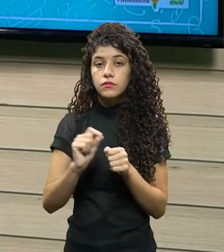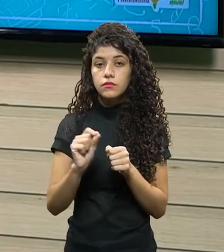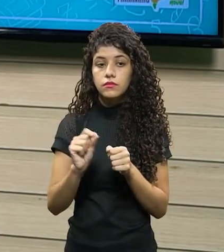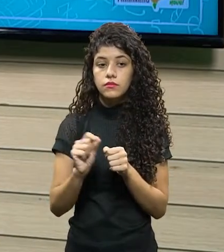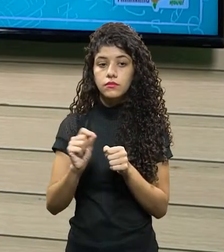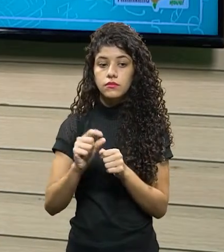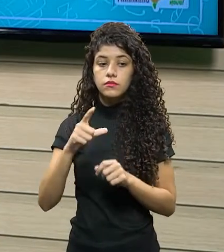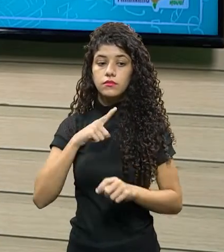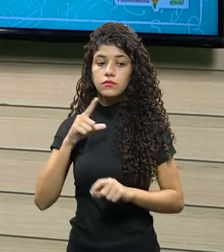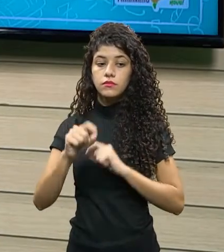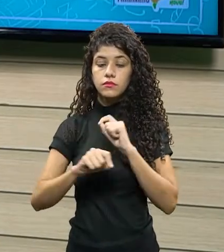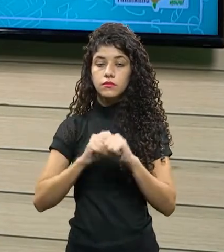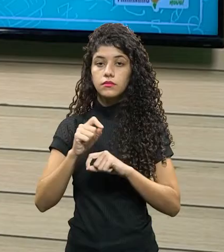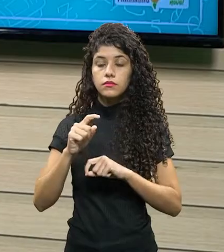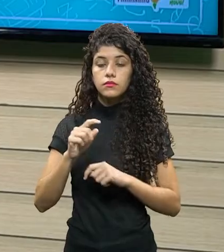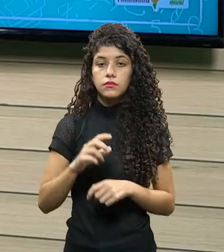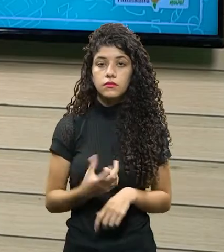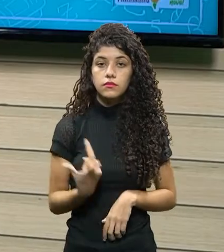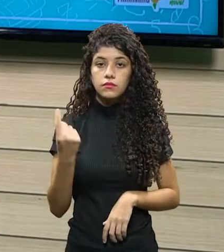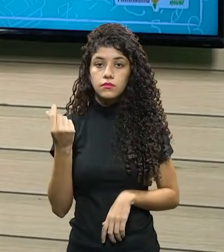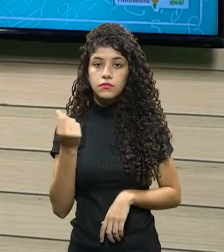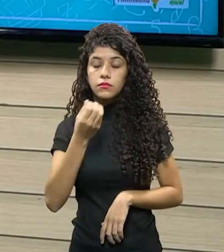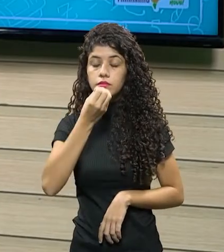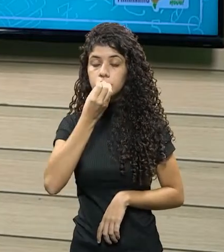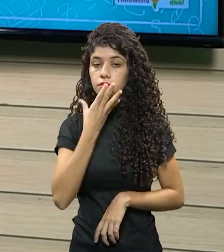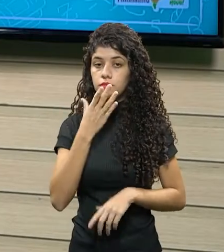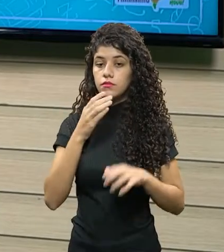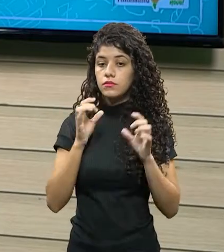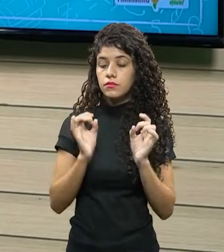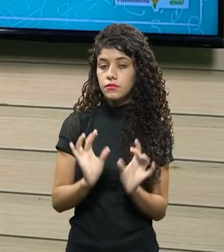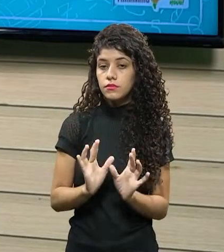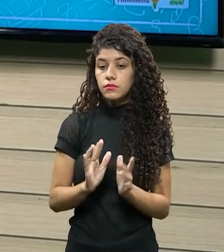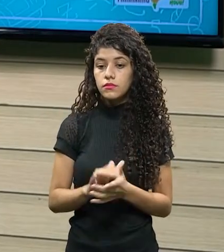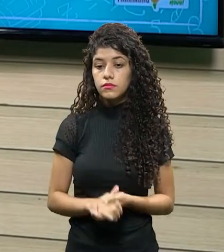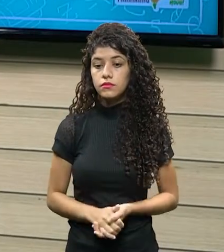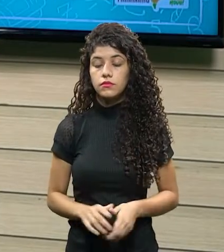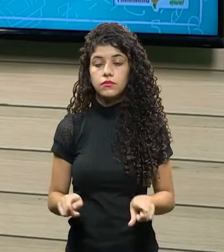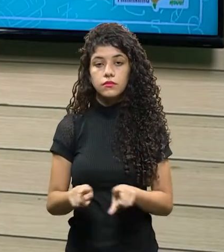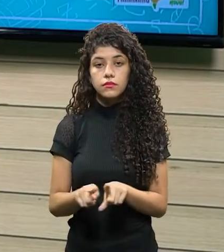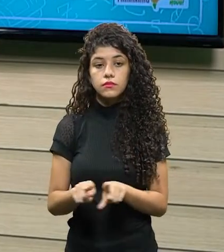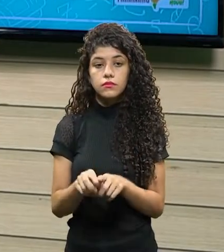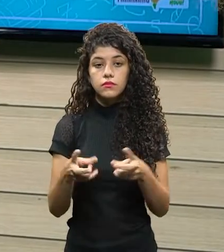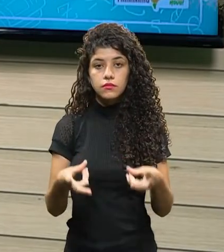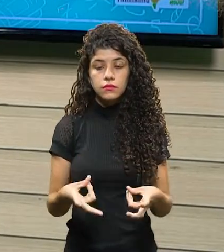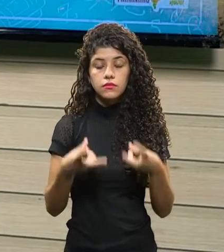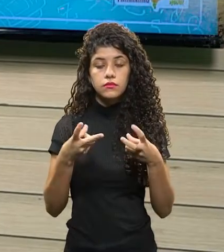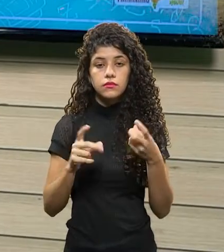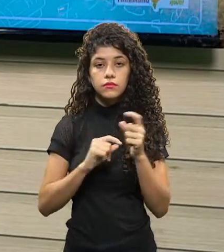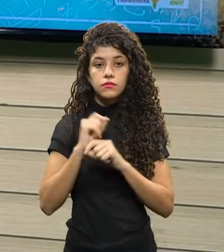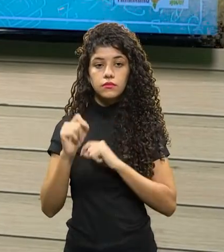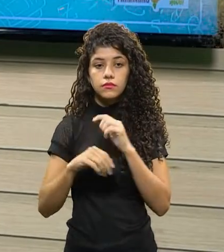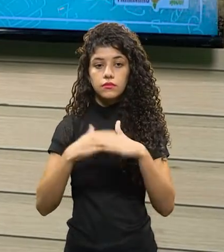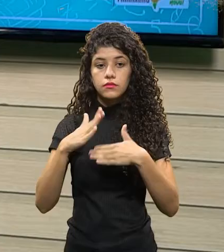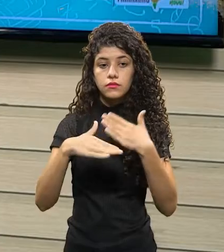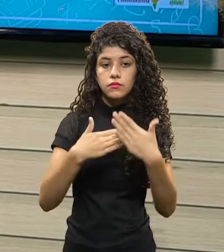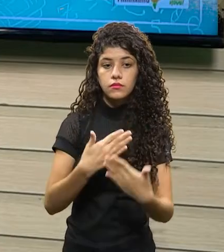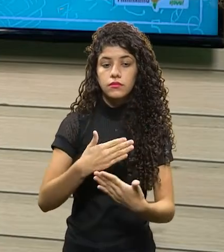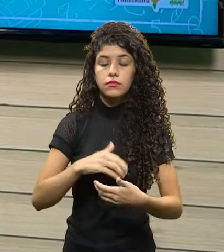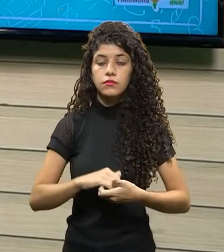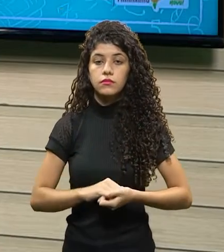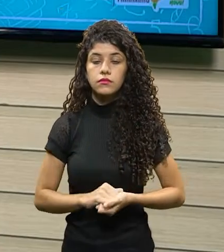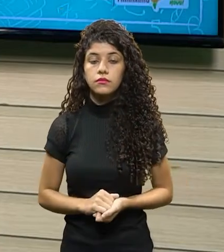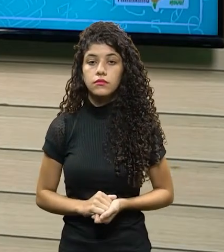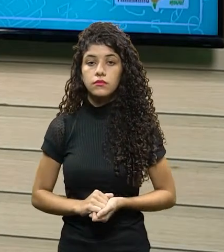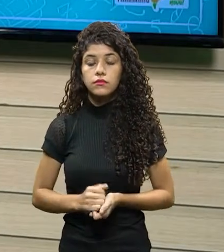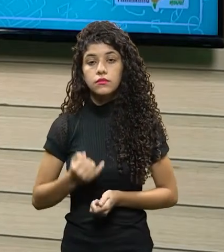proporcionar um preço bom de mercado a esse produto ou serviço, e também para observar as condições de produção e fabricação,